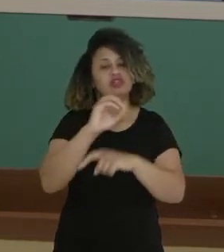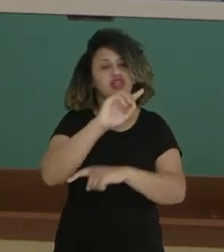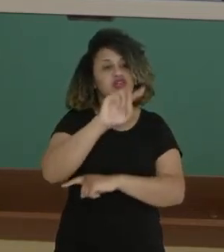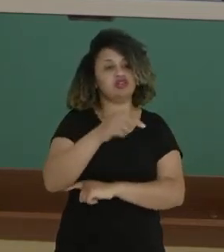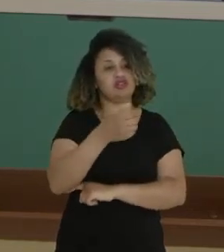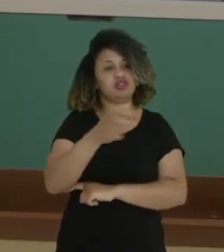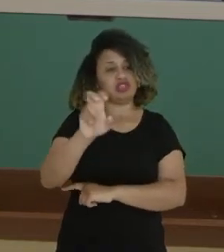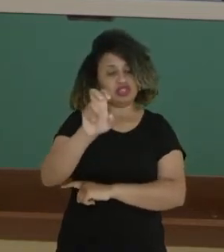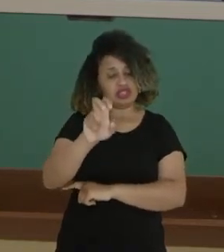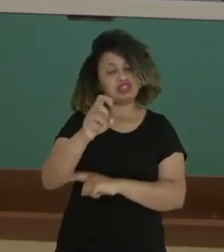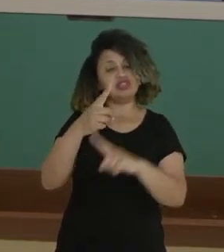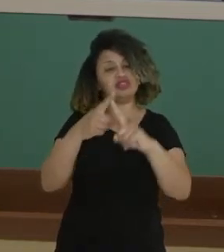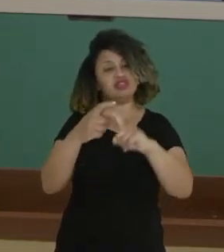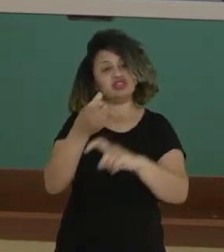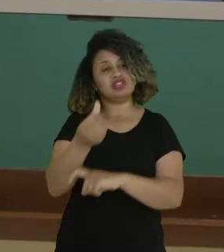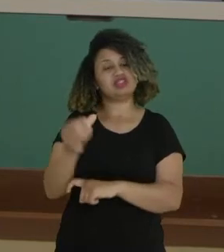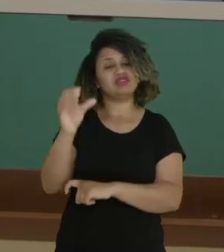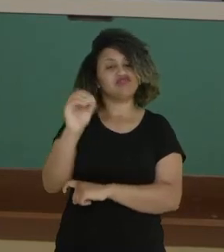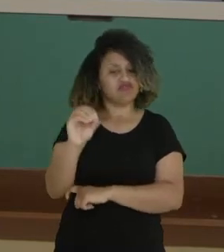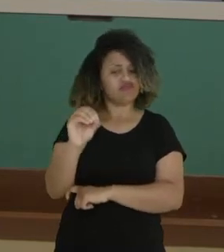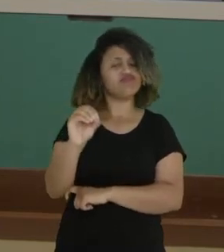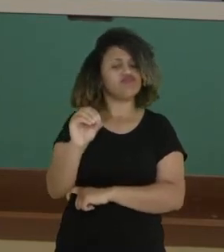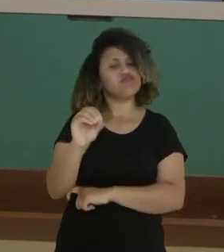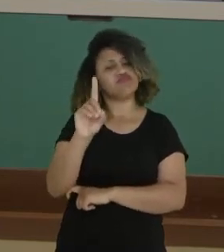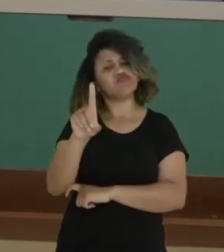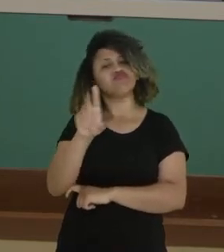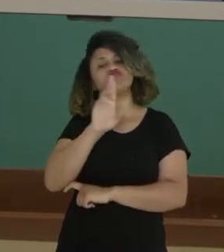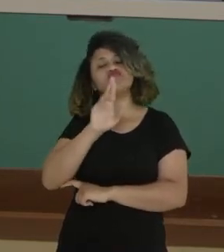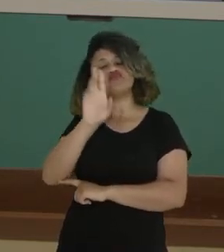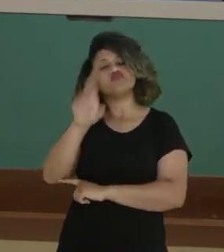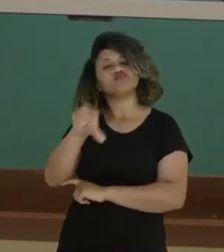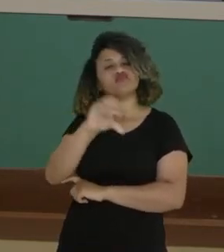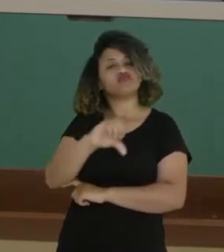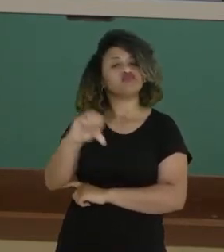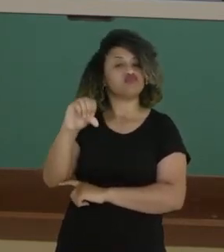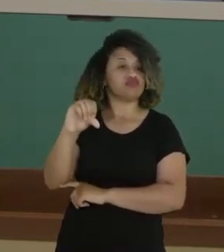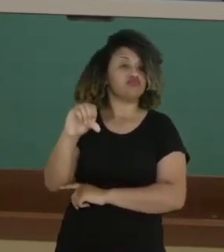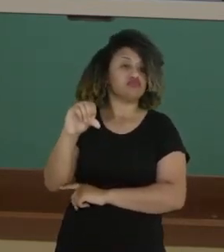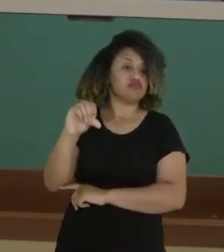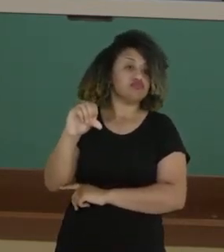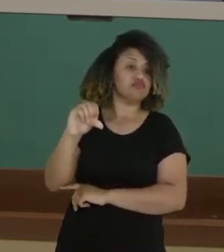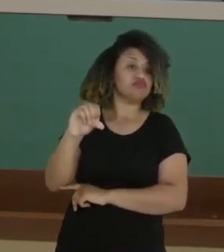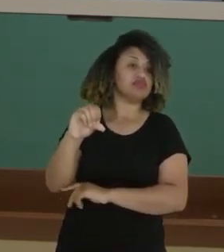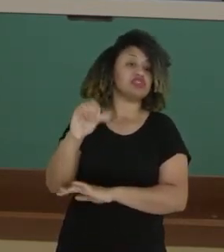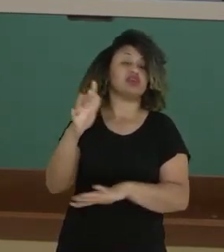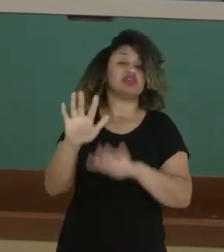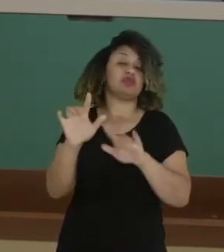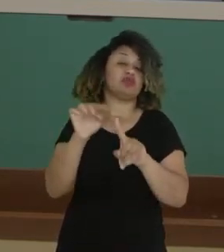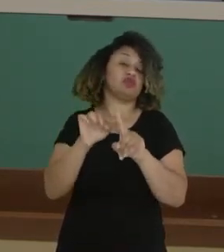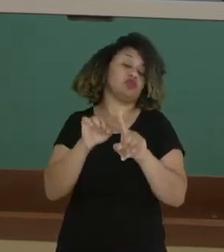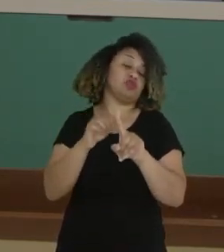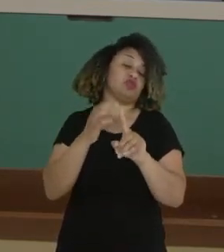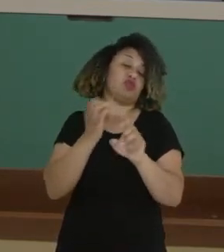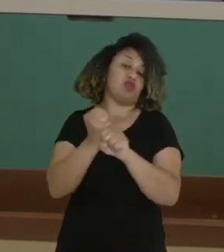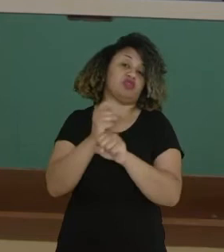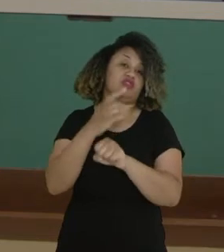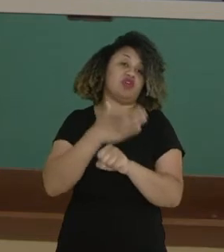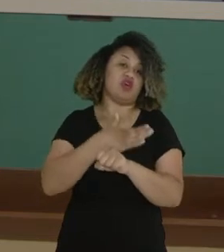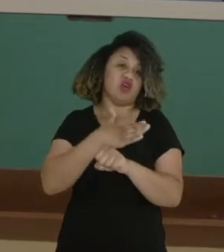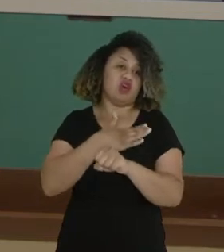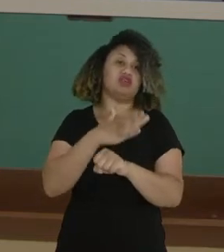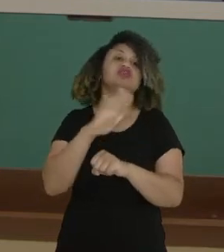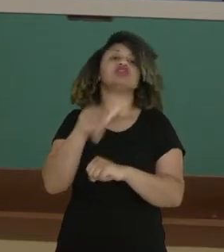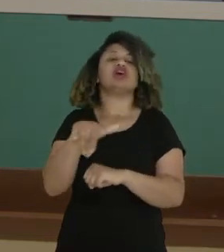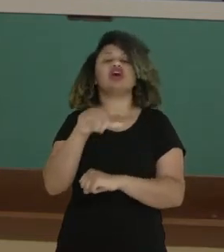0,15. E você faz a multiplicação pelo decimal. Aí depende que tipo de conta que você gosta de fazer. 0,15 vezes